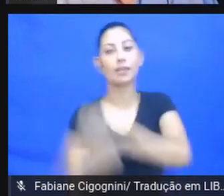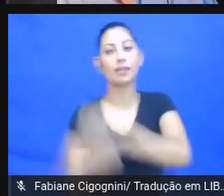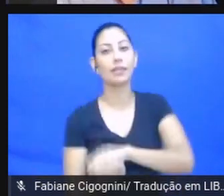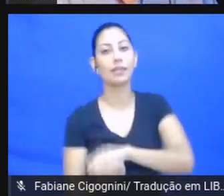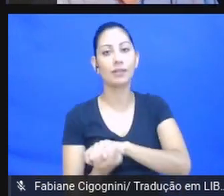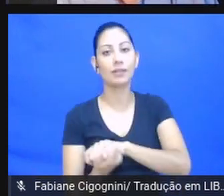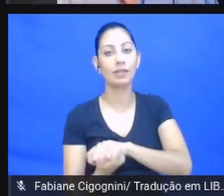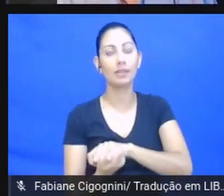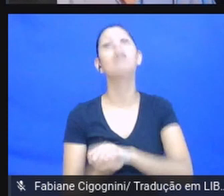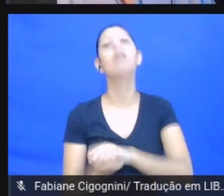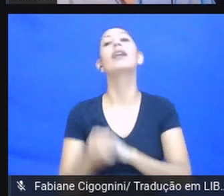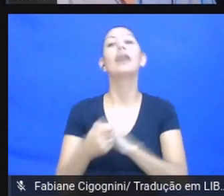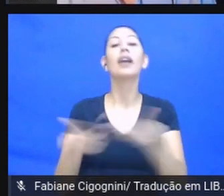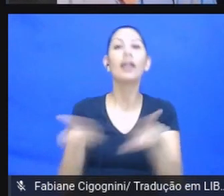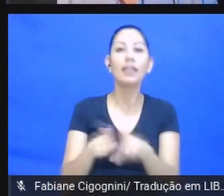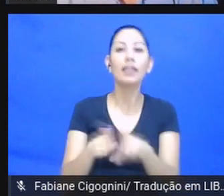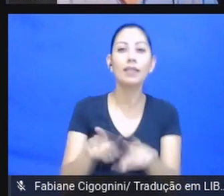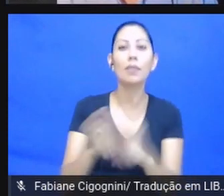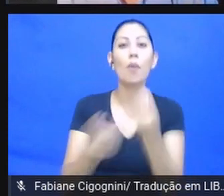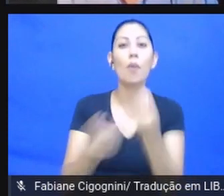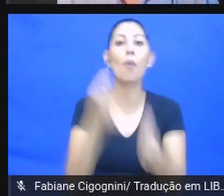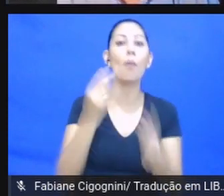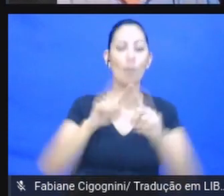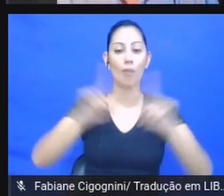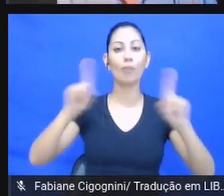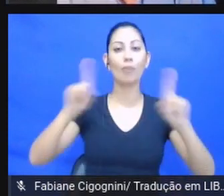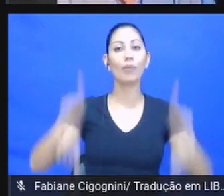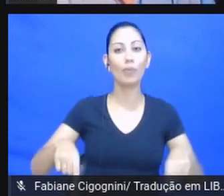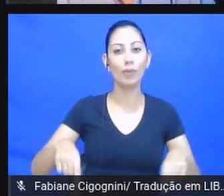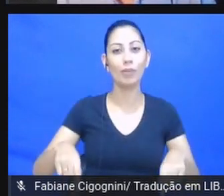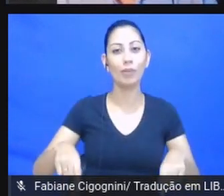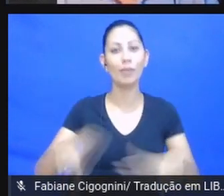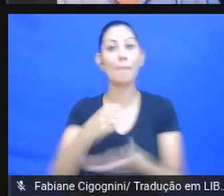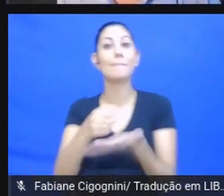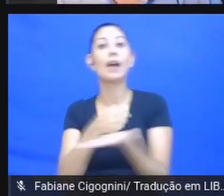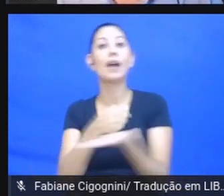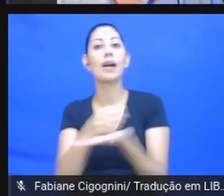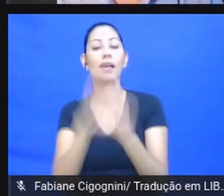de redes públicas, de educação básica,